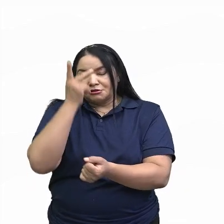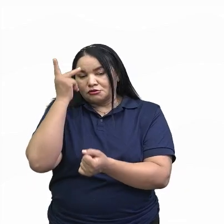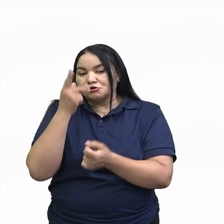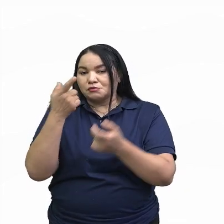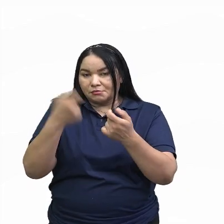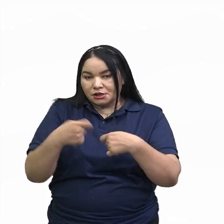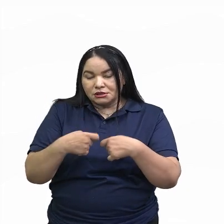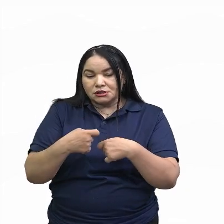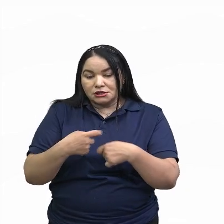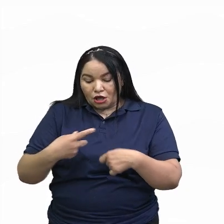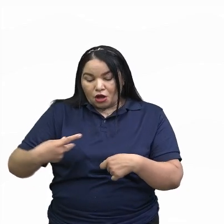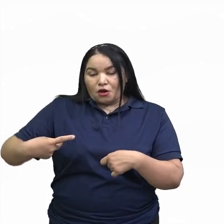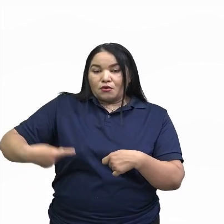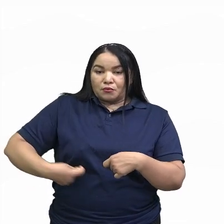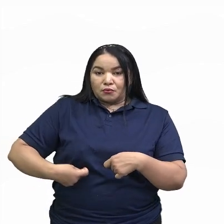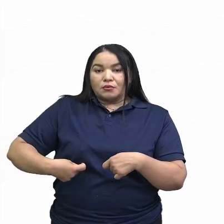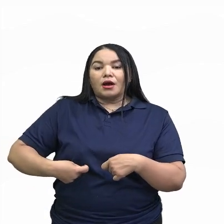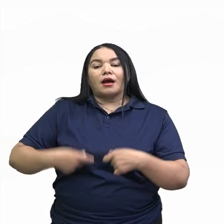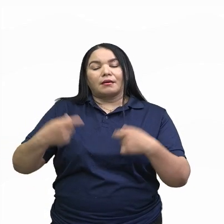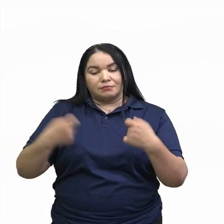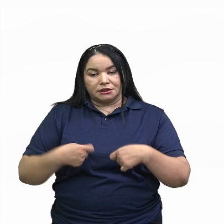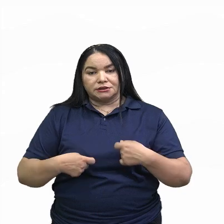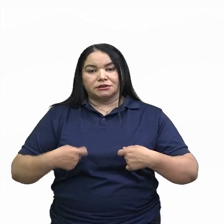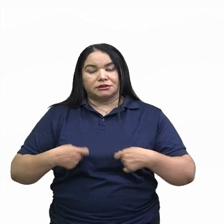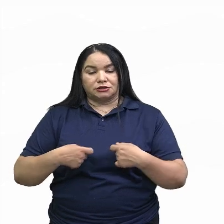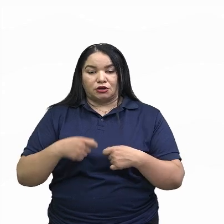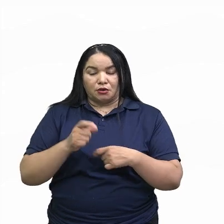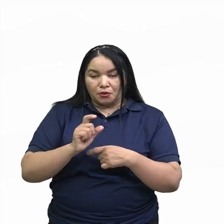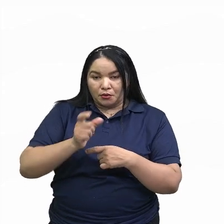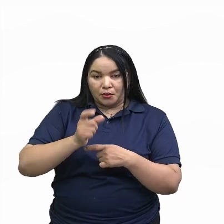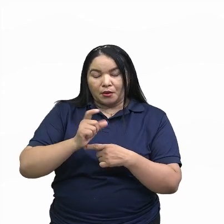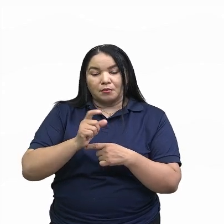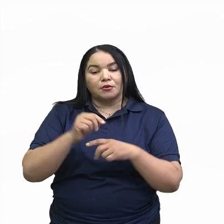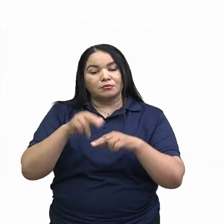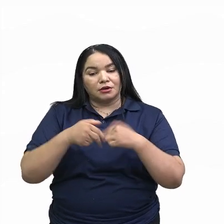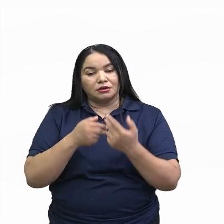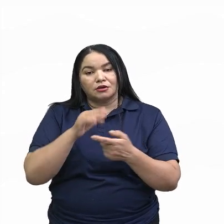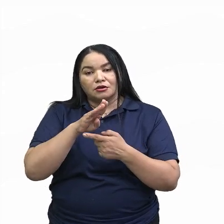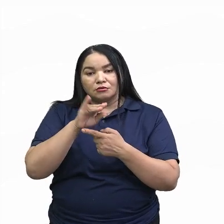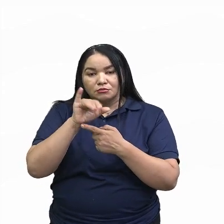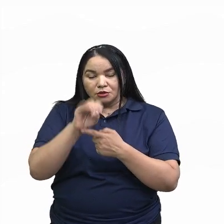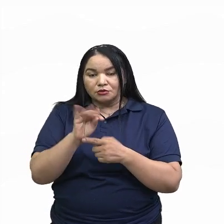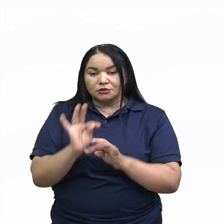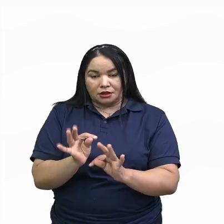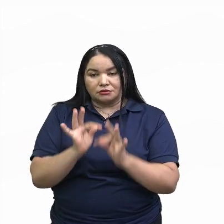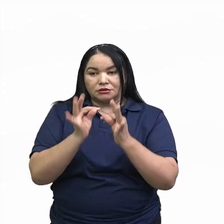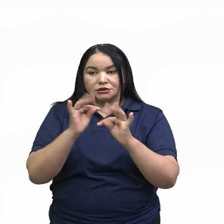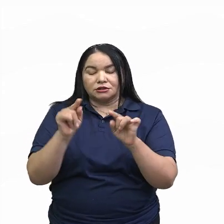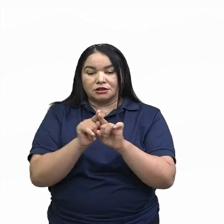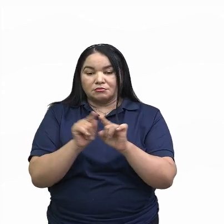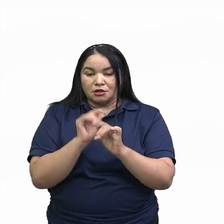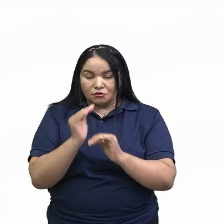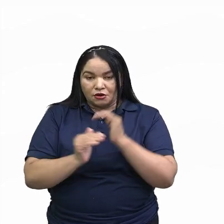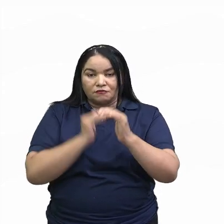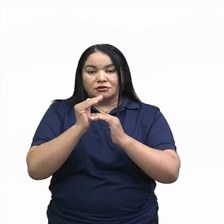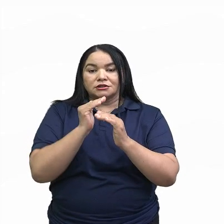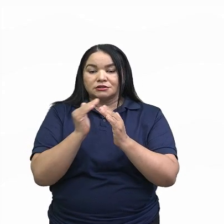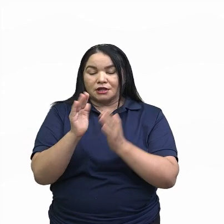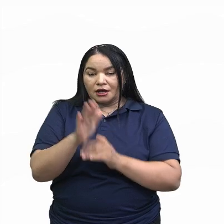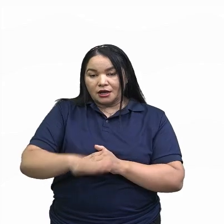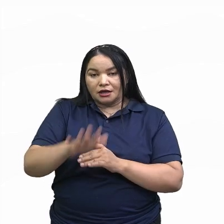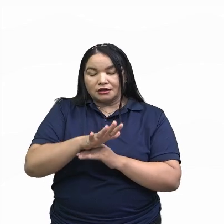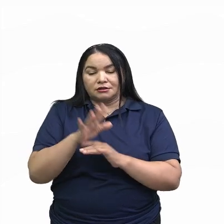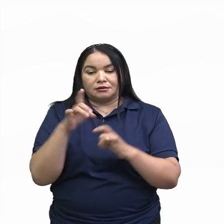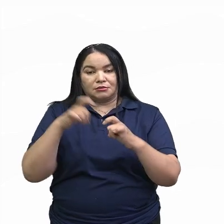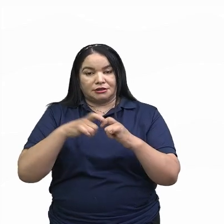aplicar no seu organismo é manipulada através da biotecnologia, através do avanço dessa área da medicina,